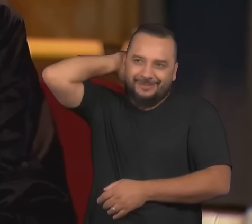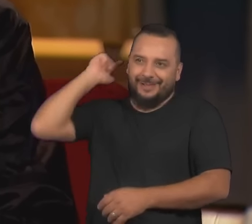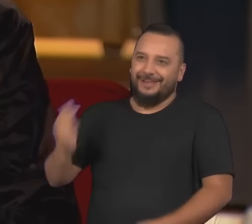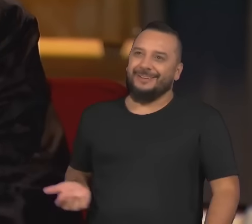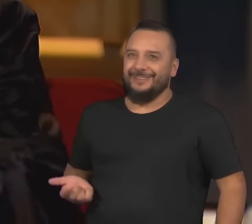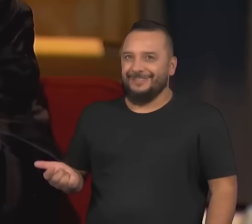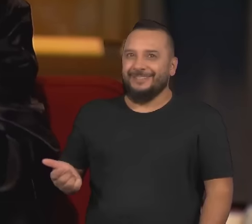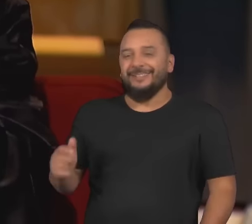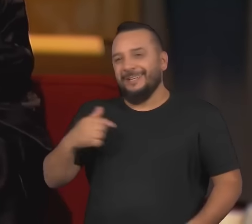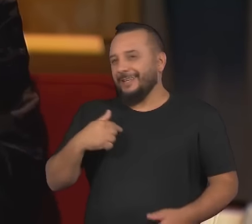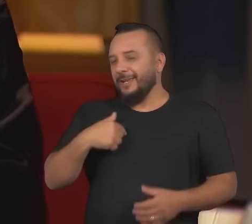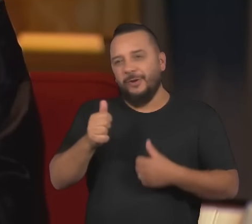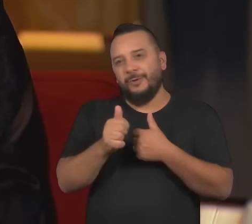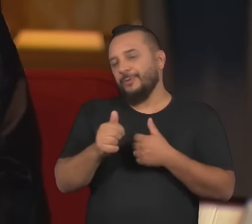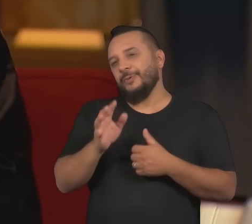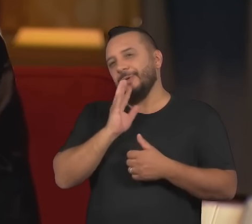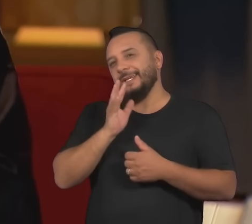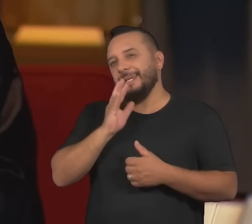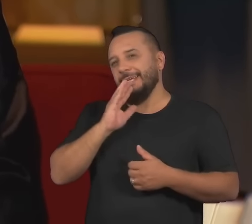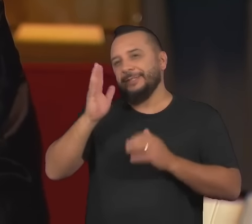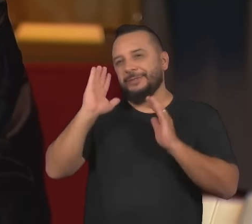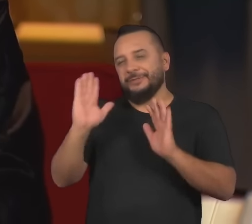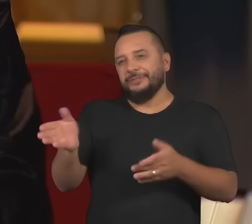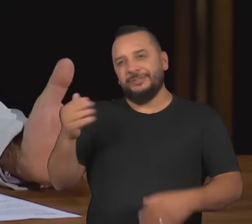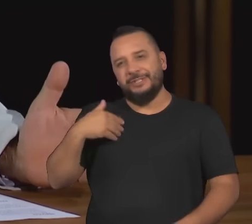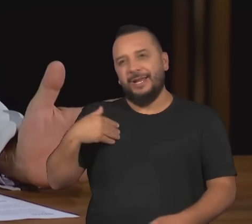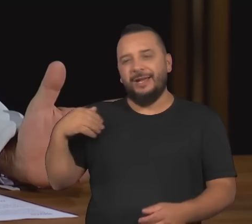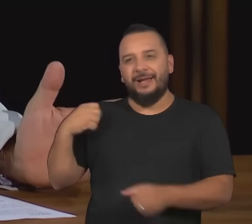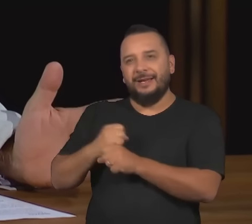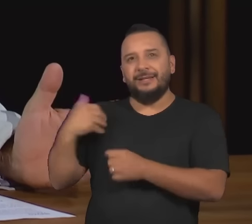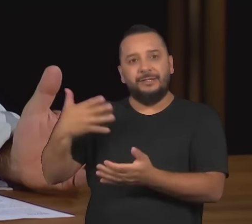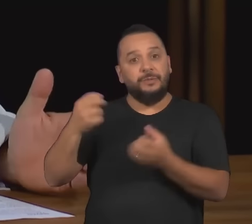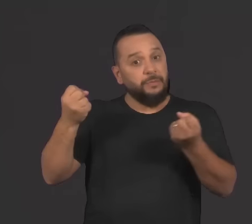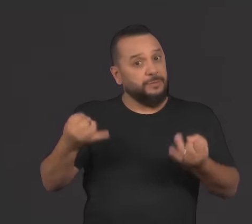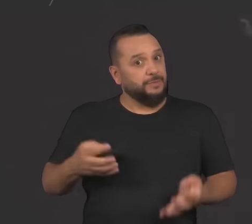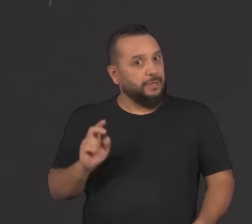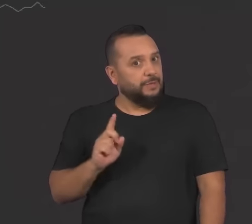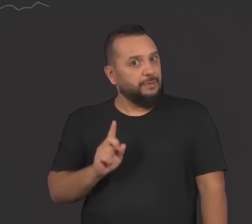eu acompanho desde que eu me Nem sinto, podemos gente. contar.